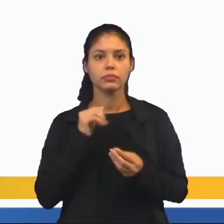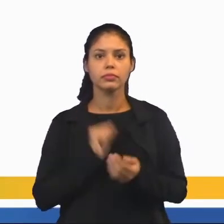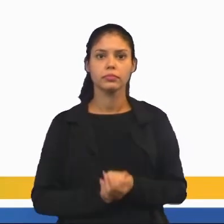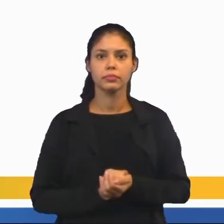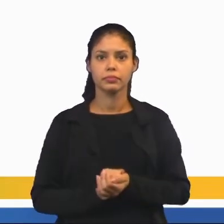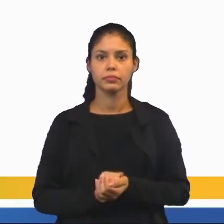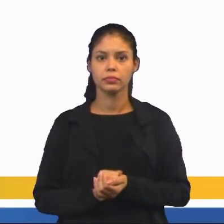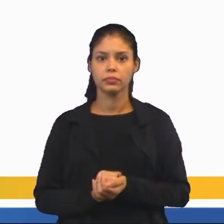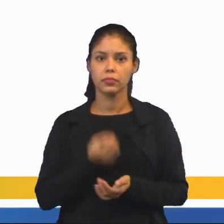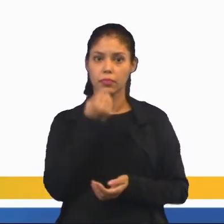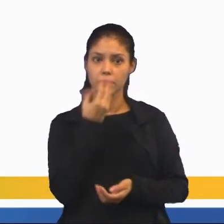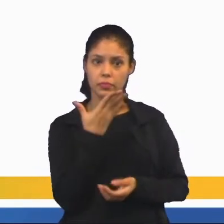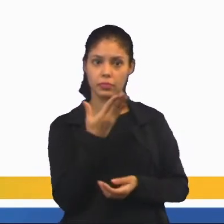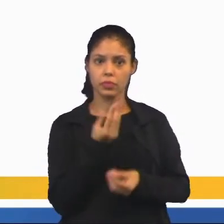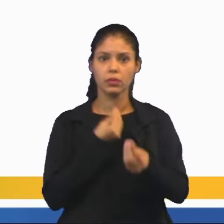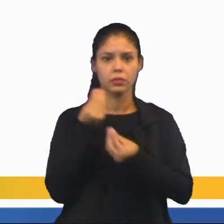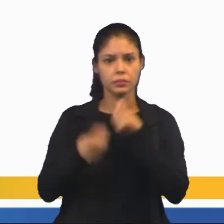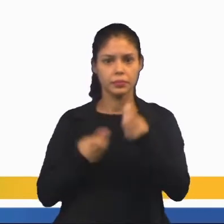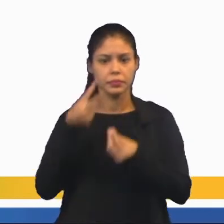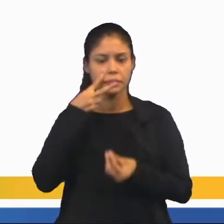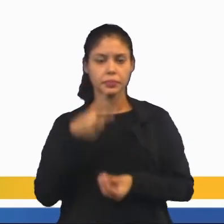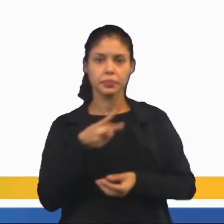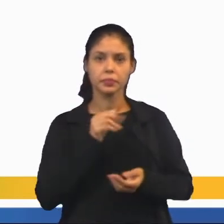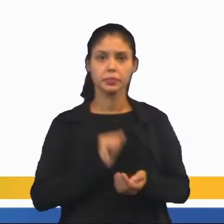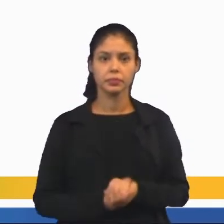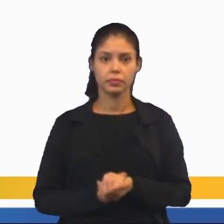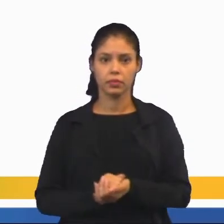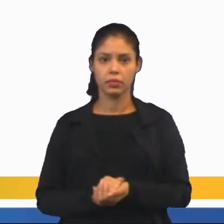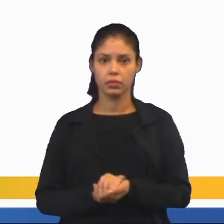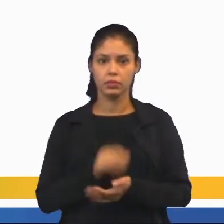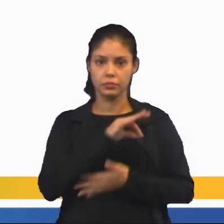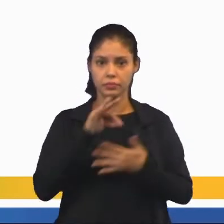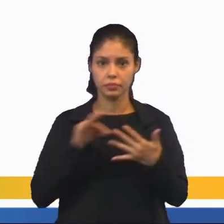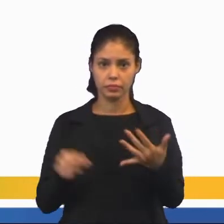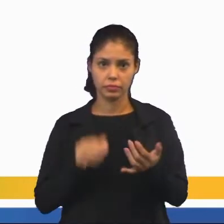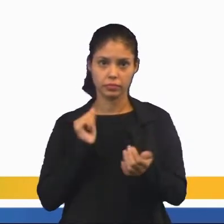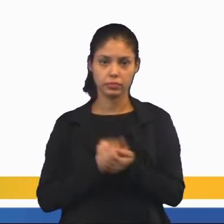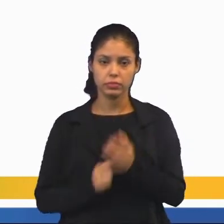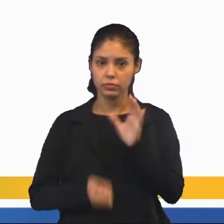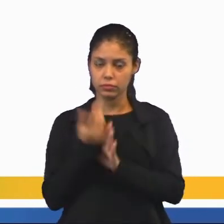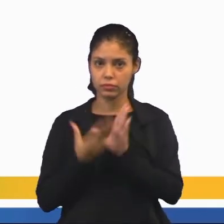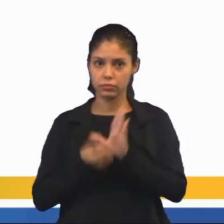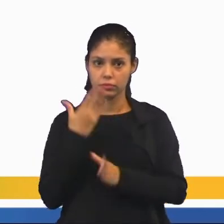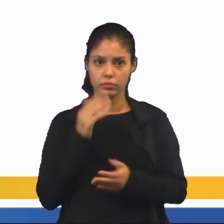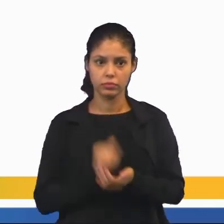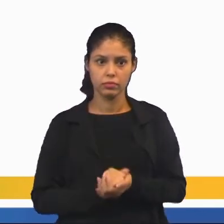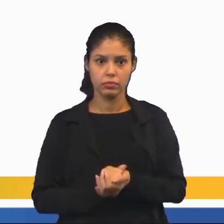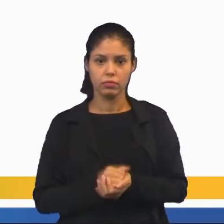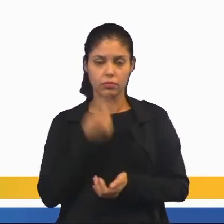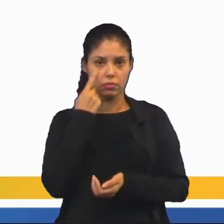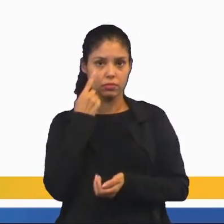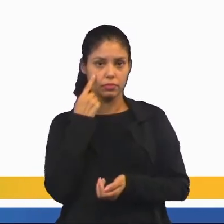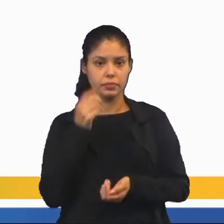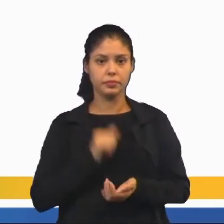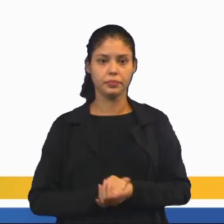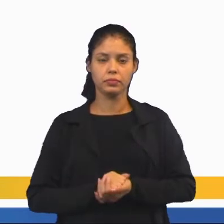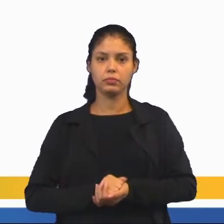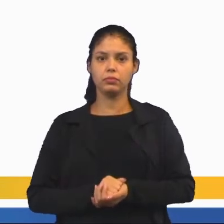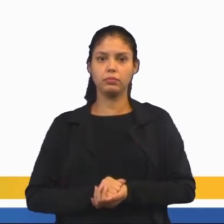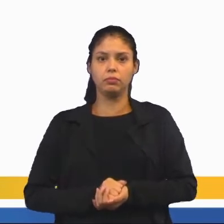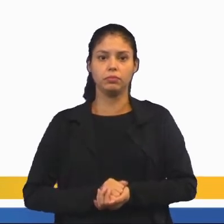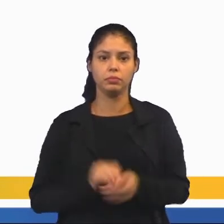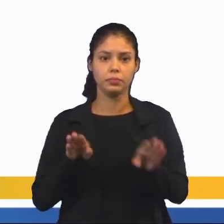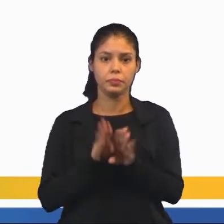vocês uma boa maneira de distinguir, né, esses dois tipos de produtos é observar o rótulo.